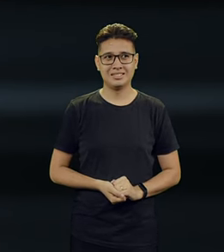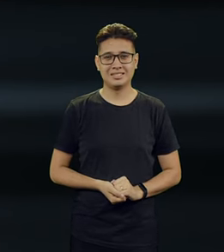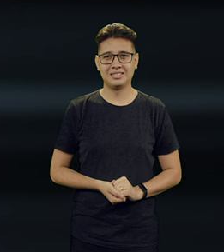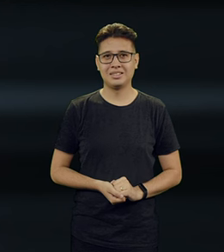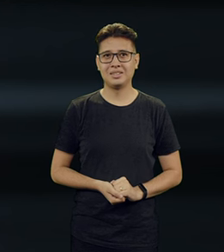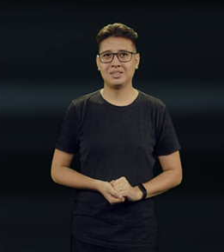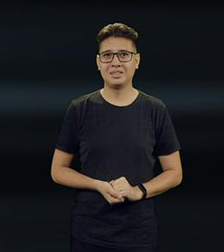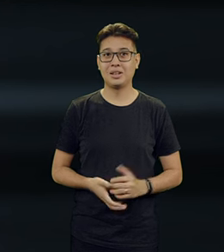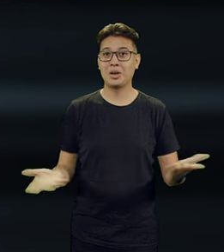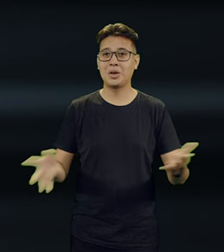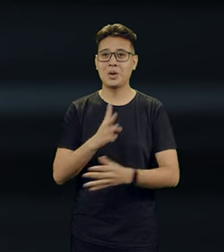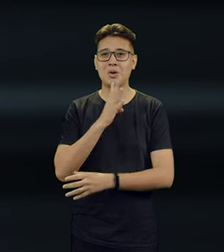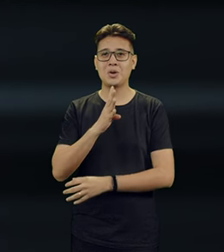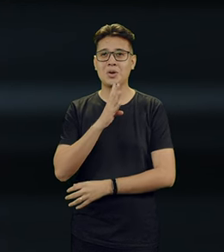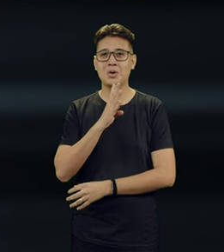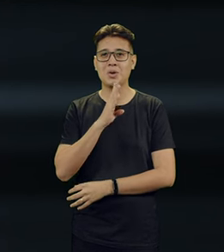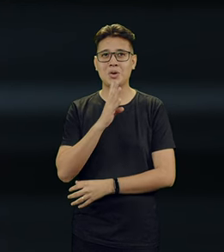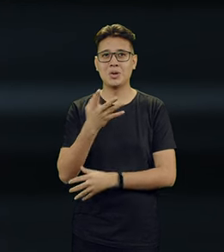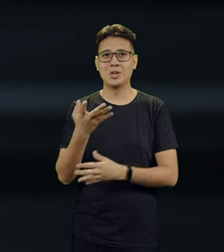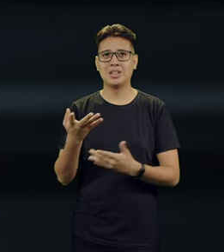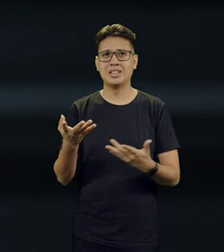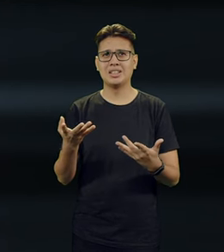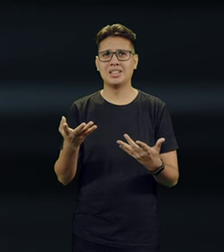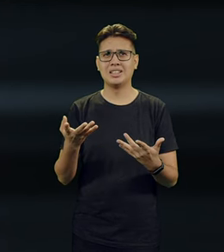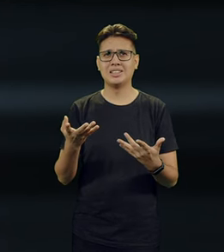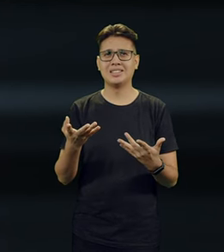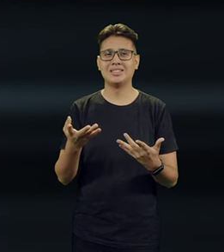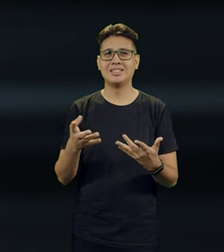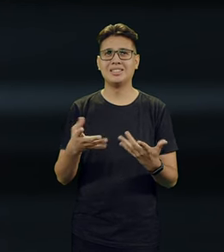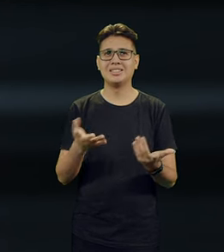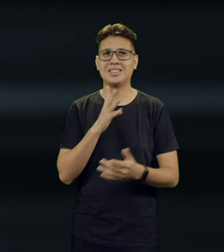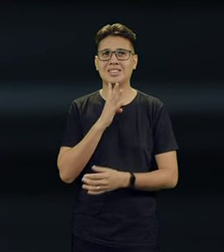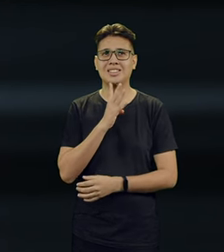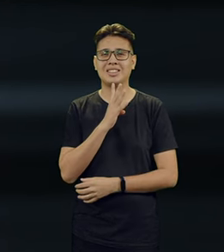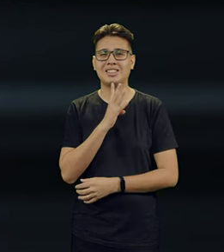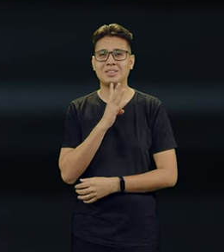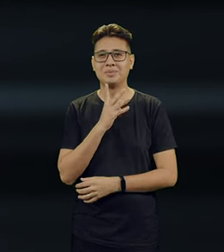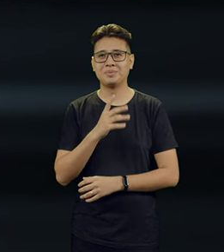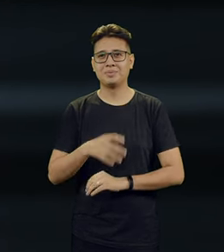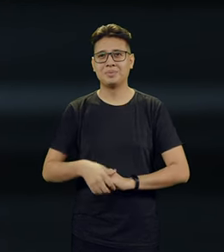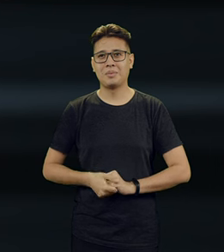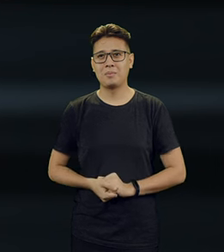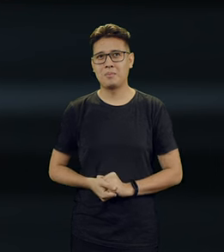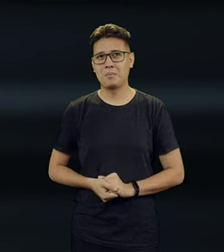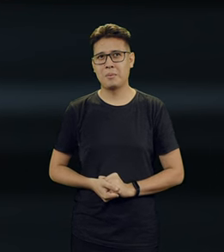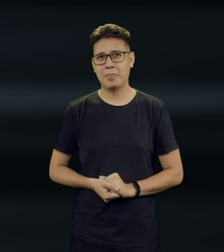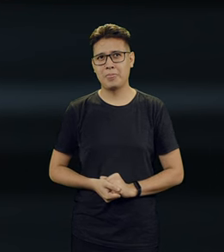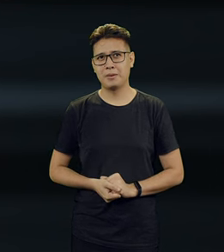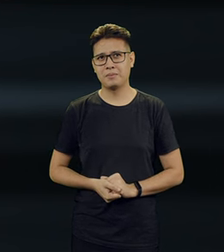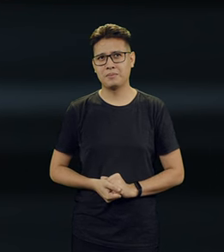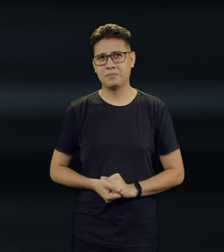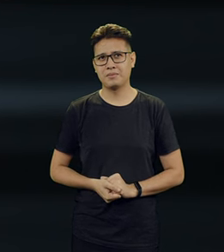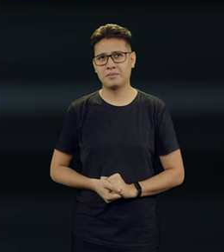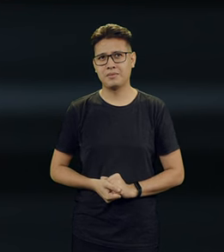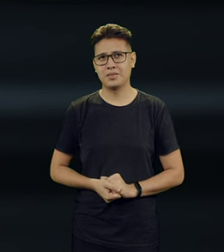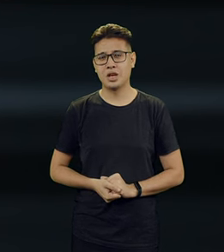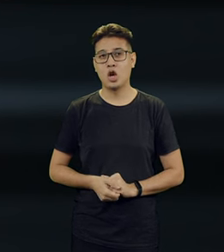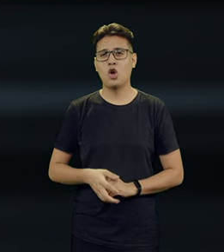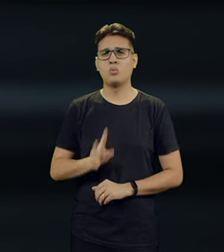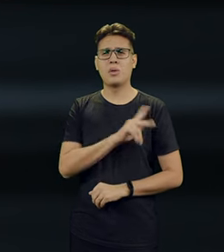Quem conhece essa história aí? Quem conhece essa história? Tem algum professor de